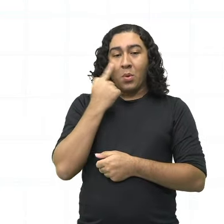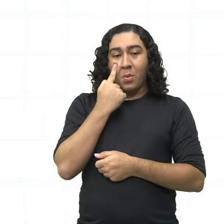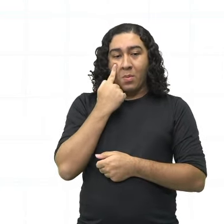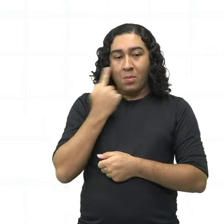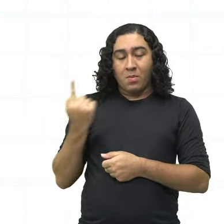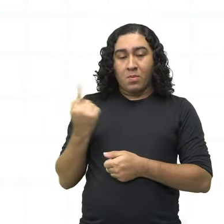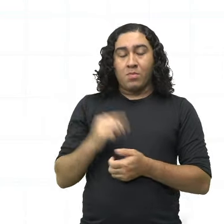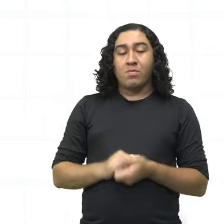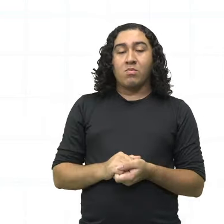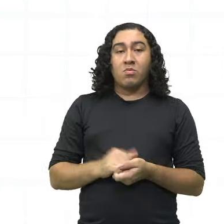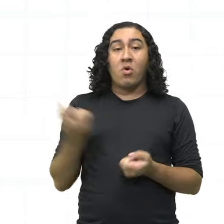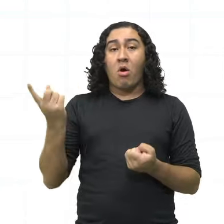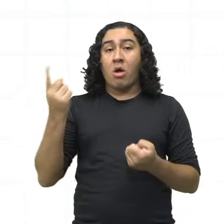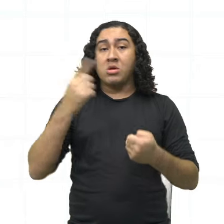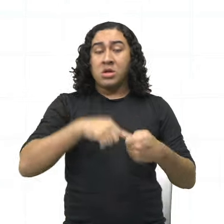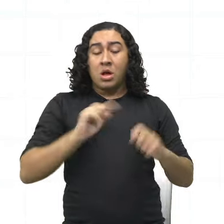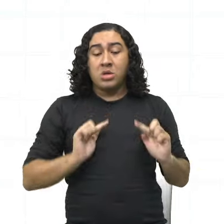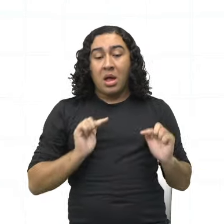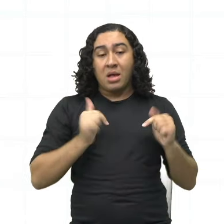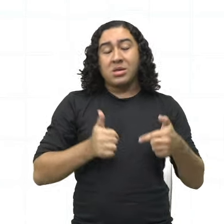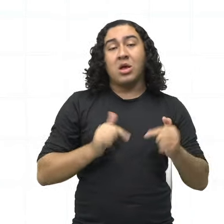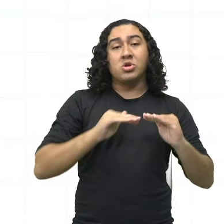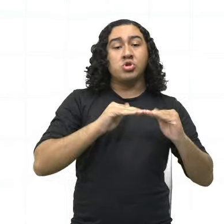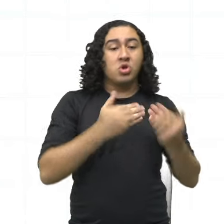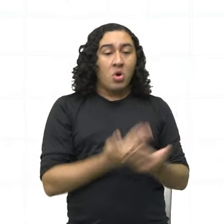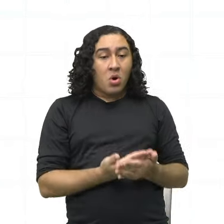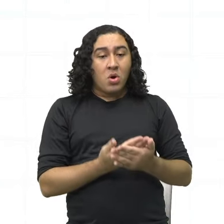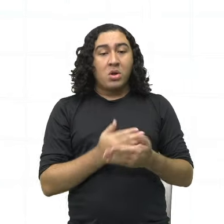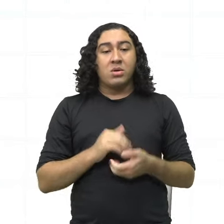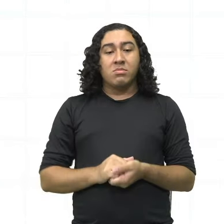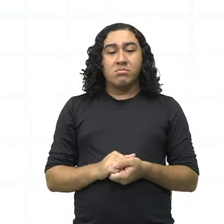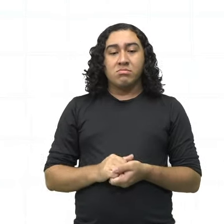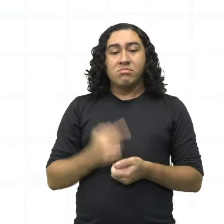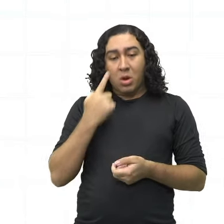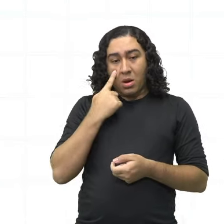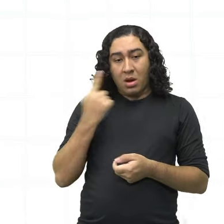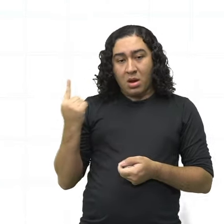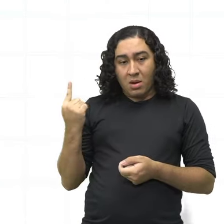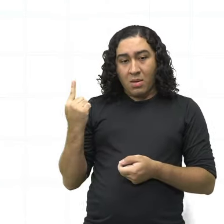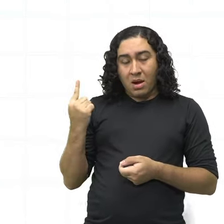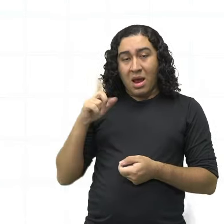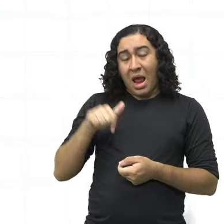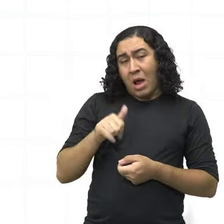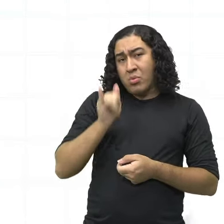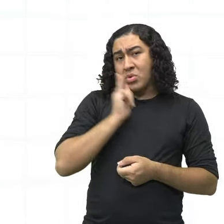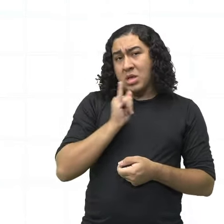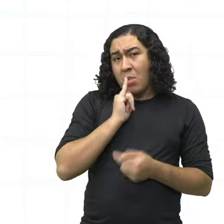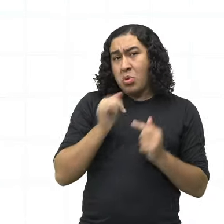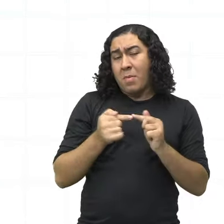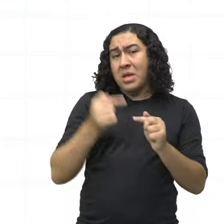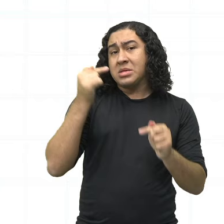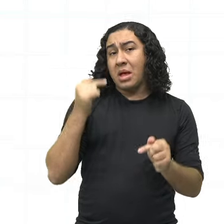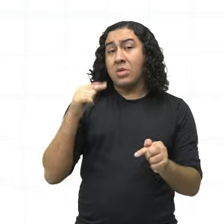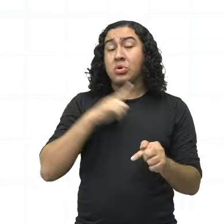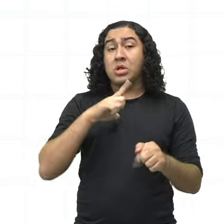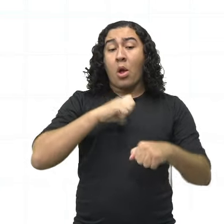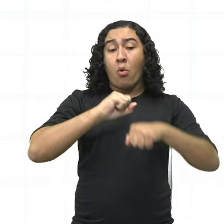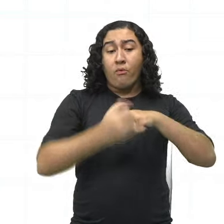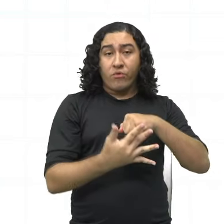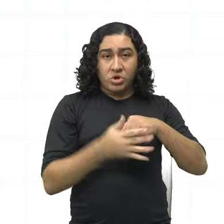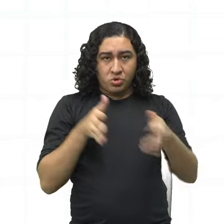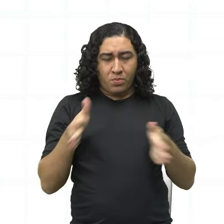Voltando às atividades escolares, esse é um exemplo aí de uma época não tão distante que nós vivemos, que foi a